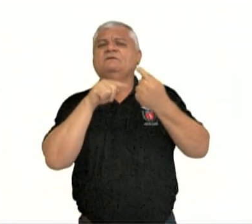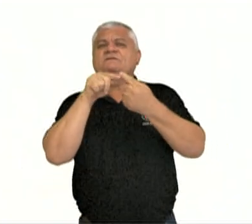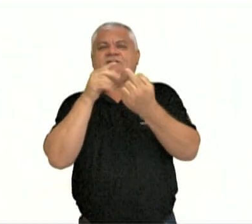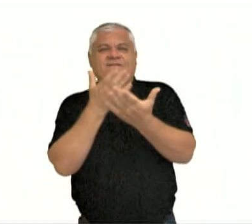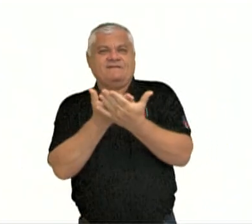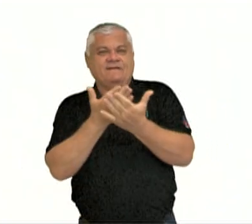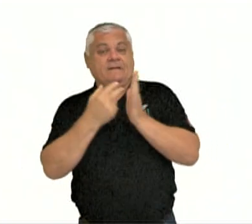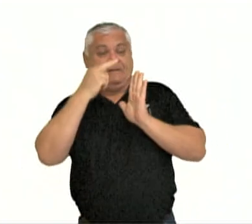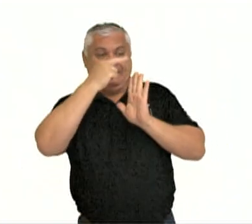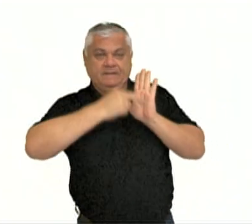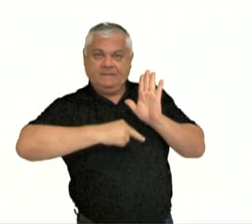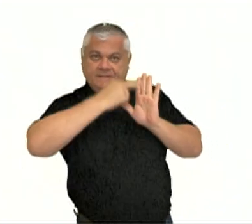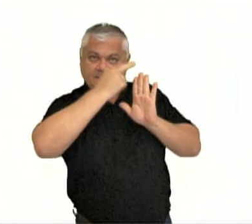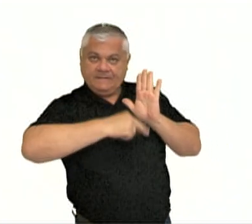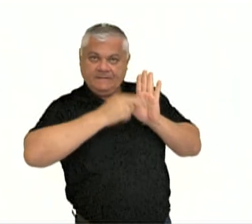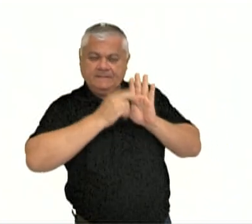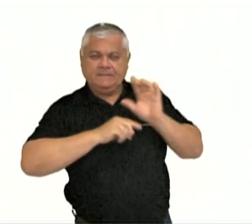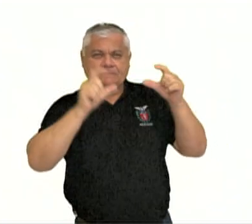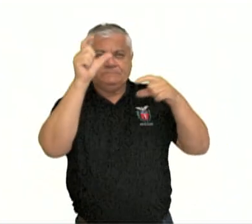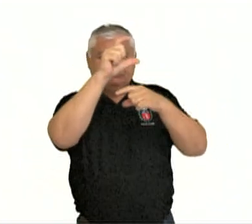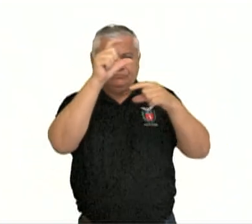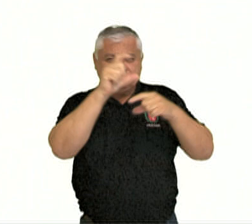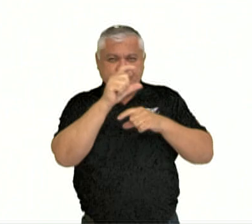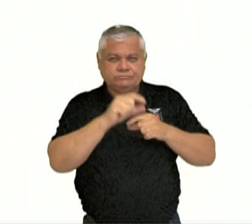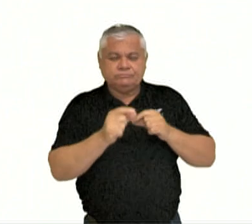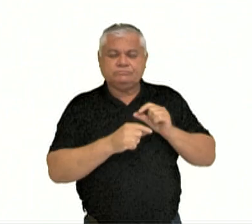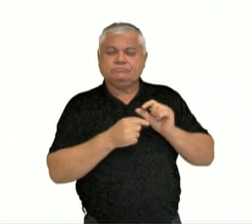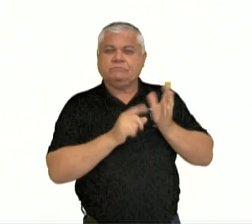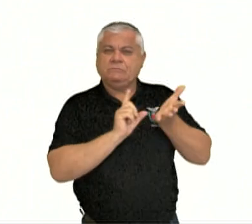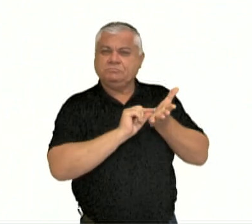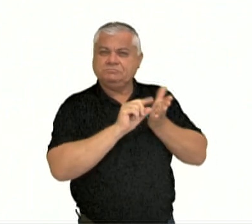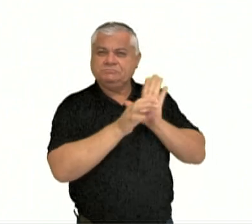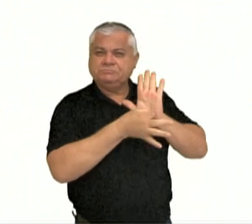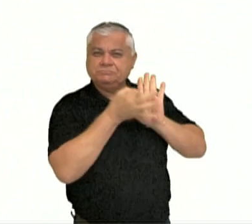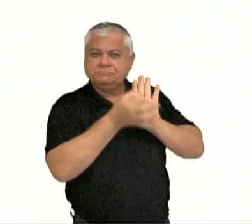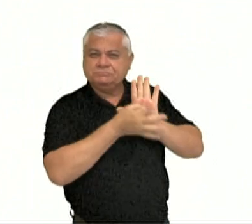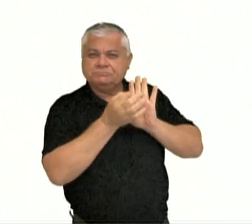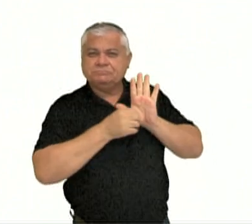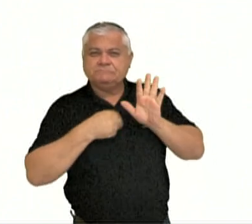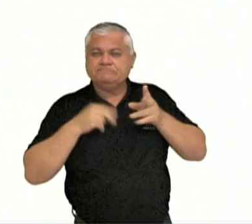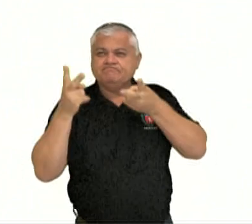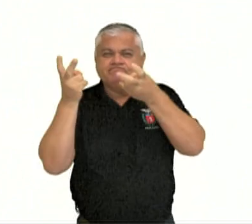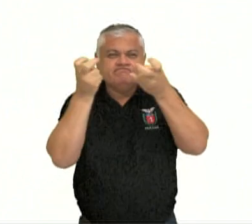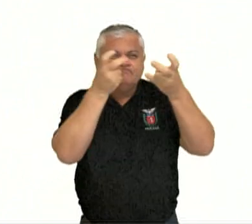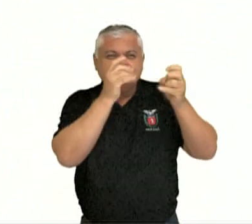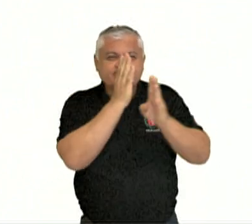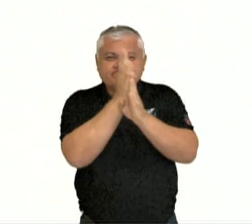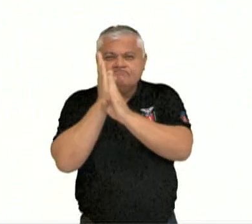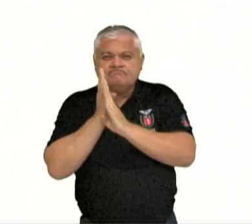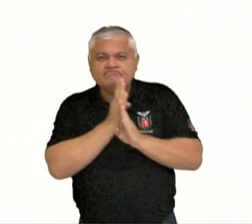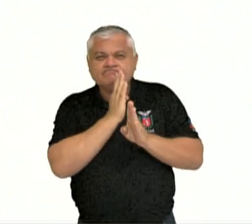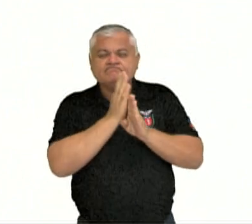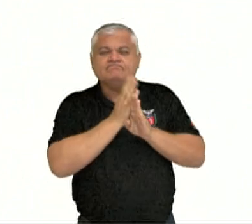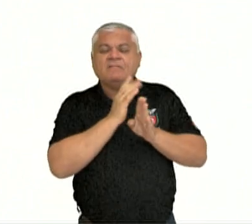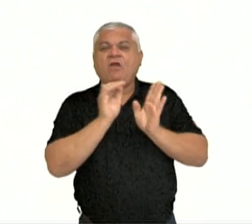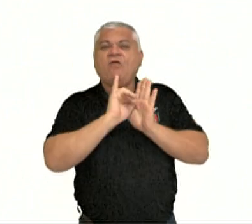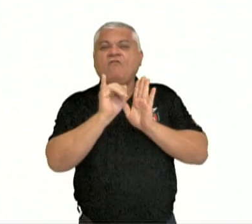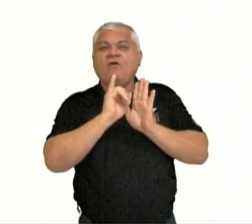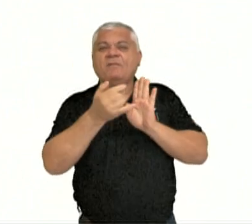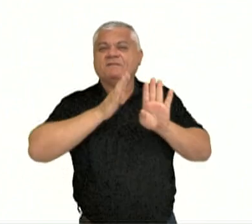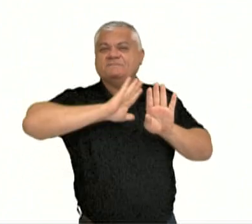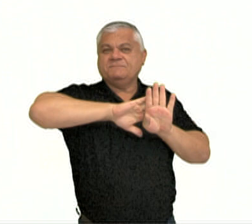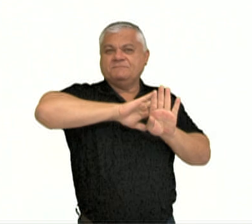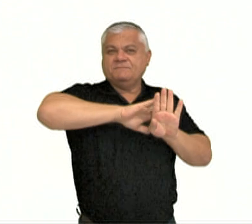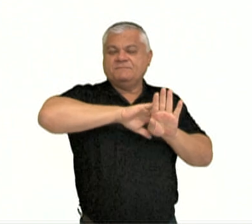Objetivos: ler um fragmento de um artigo de opinião, localizar informações explícitas e implícitas.